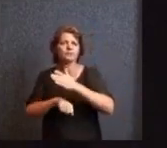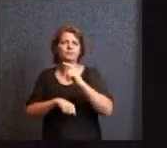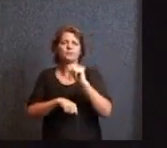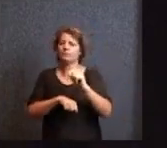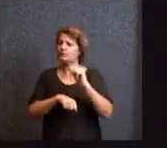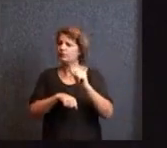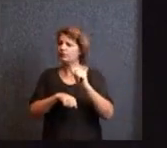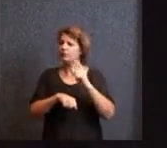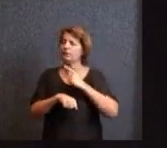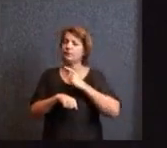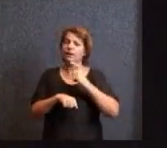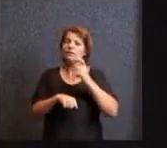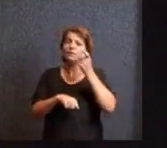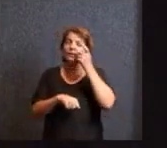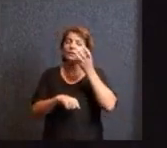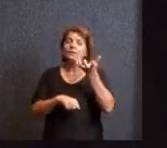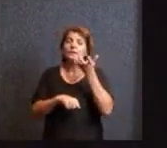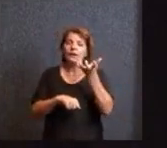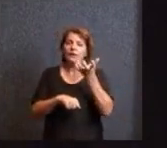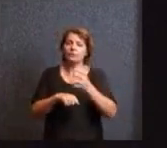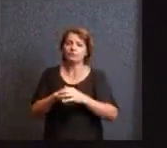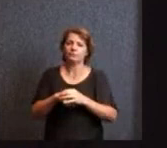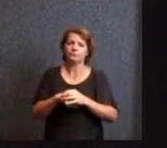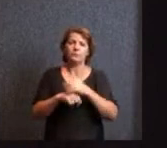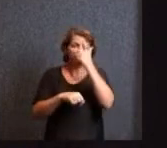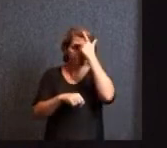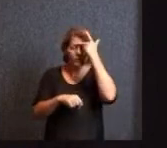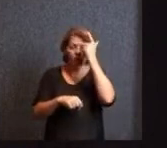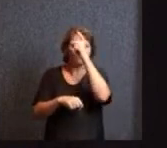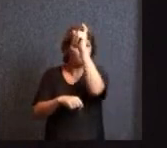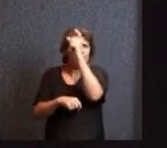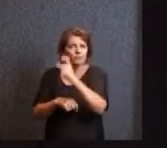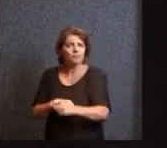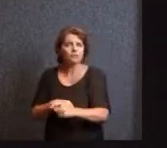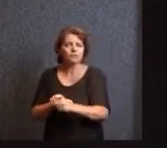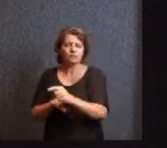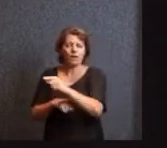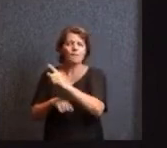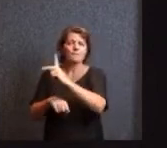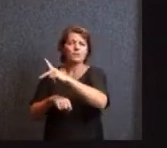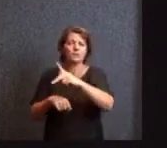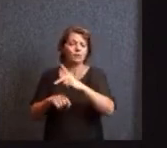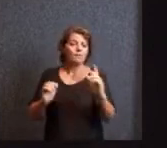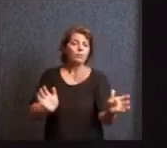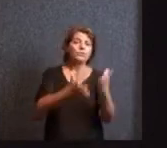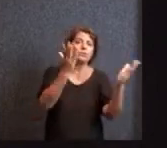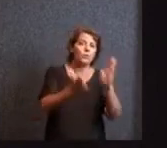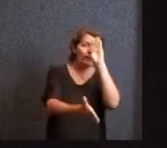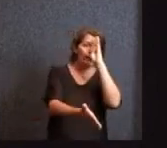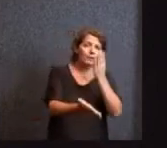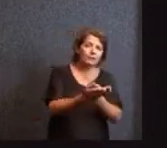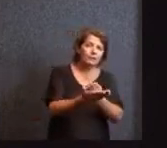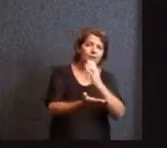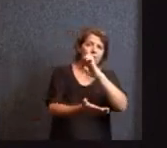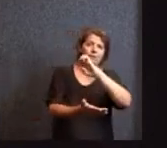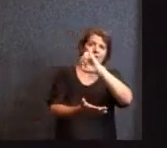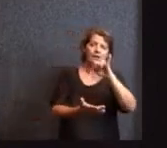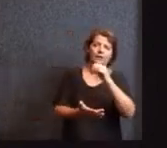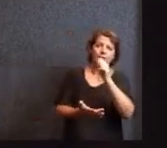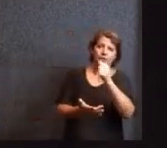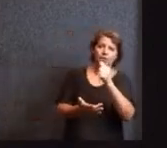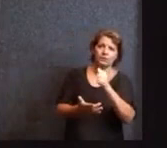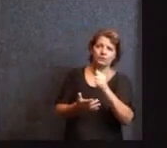tem o interesse. Então, tem que ser alguém com perfil motivador, alguém que acredite no que está propondo a